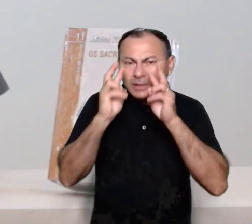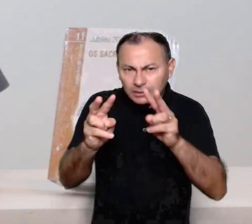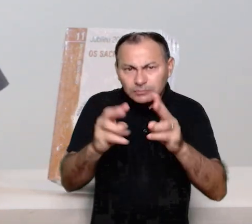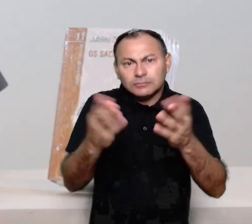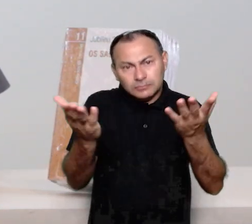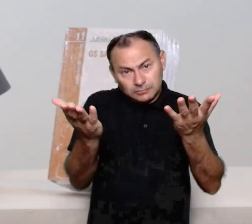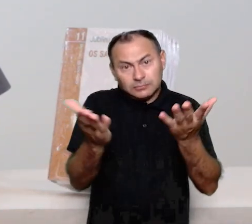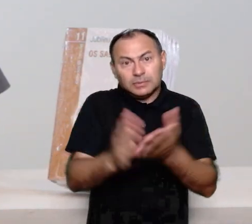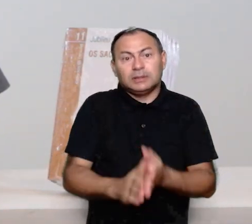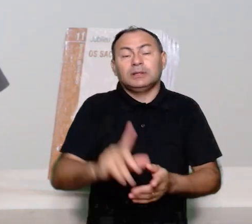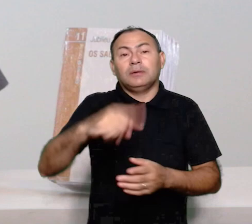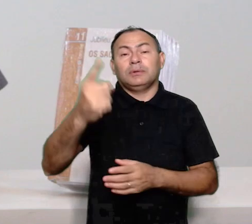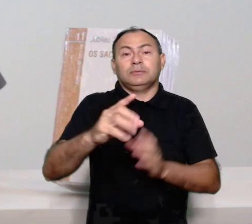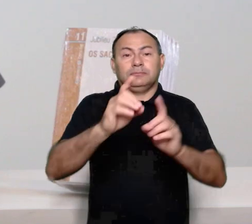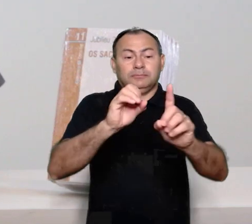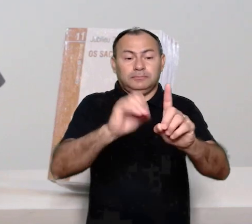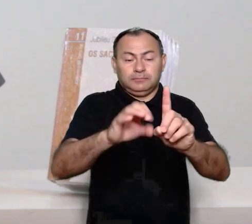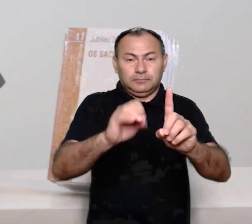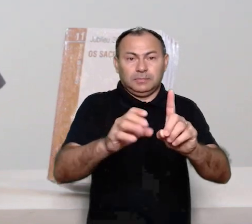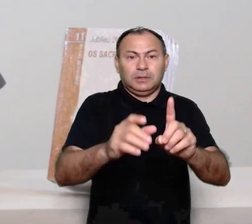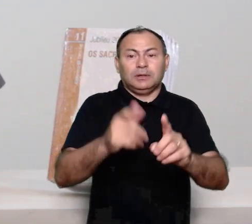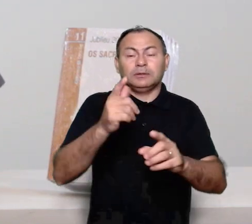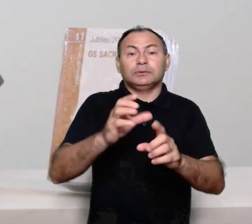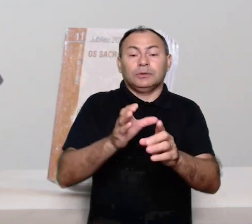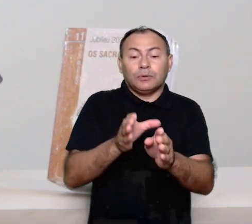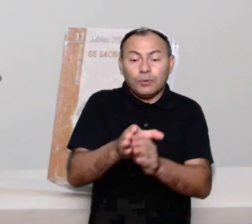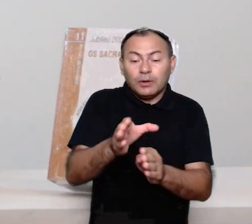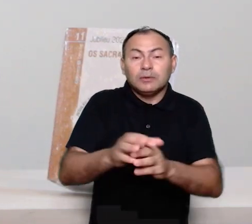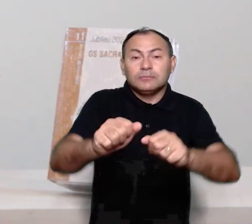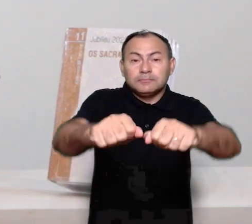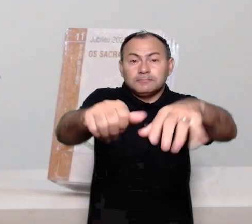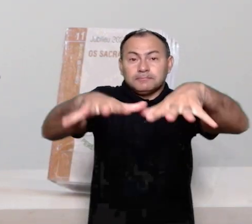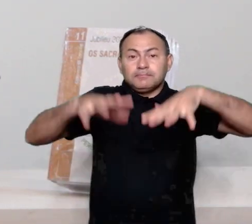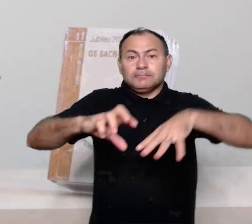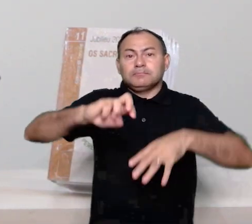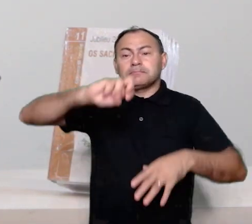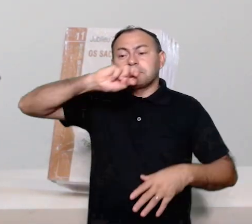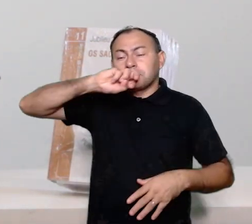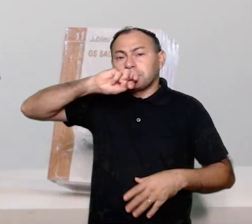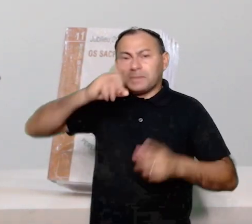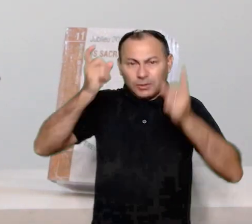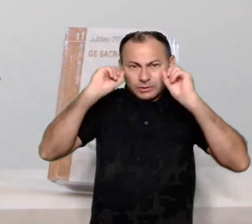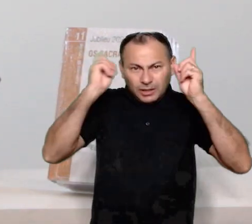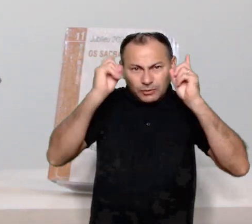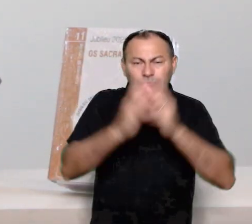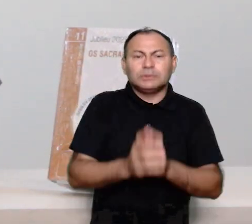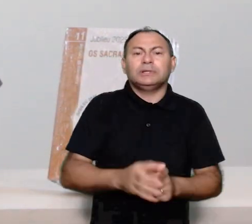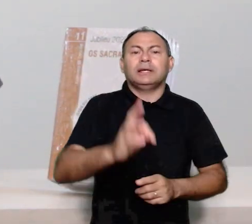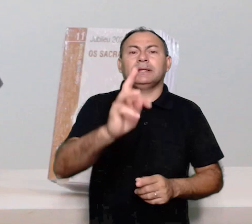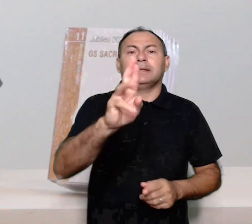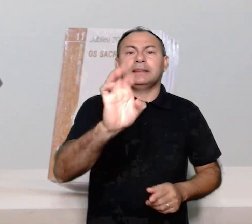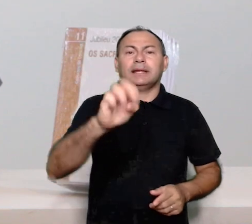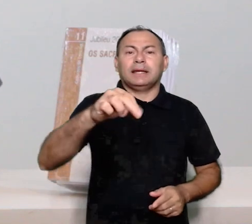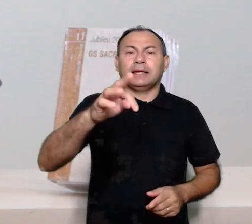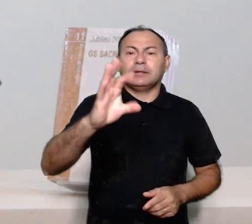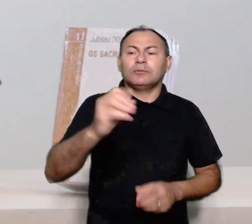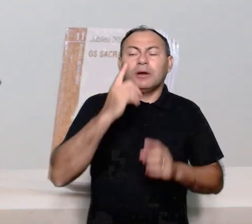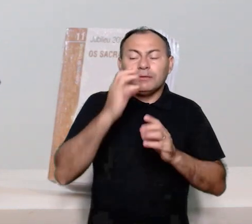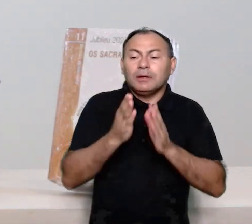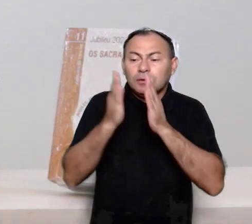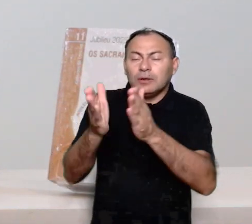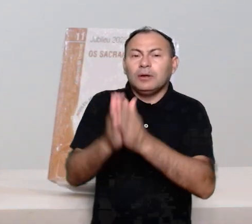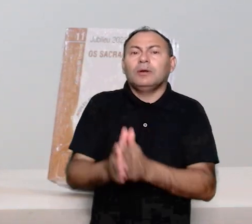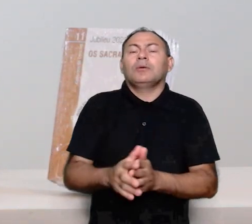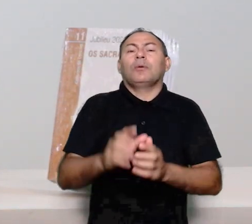disso, após a doutrina ao Concílio de Trento, nós encontramos um caminho que vai nos levar ao